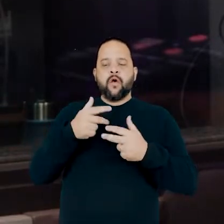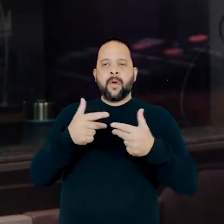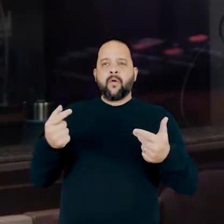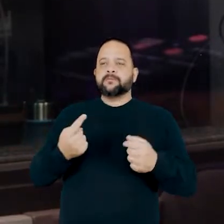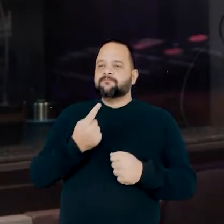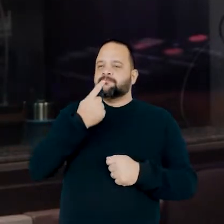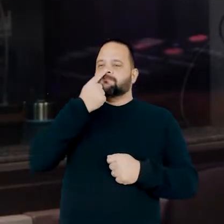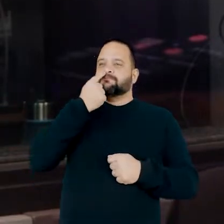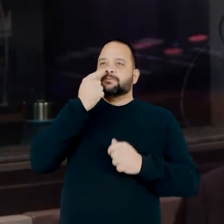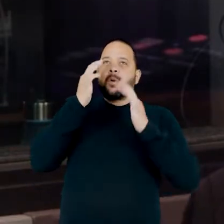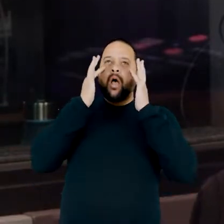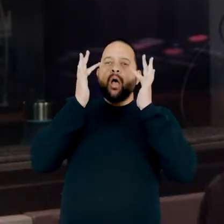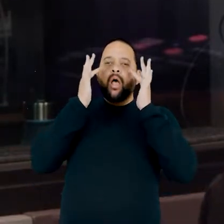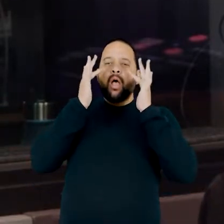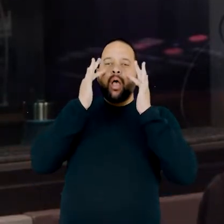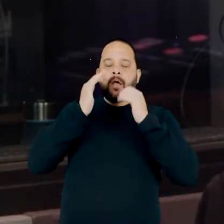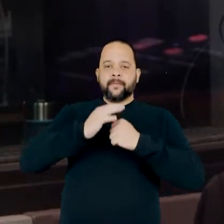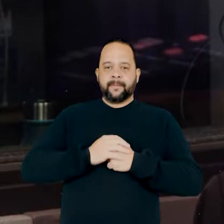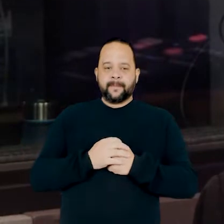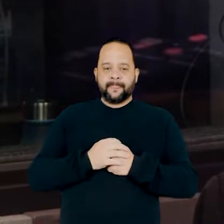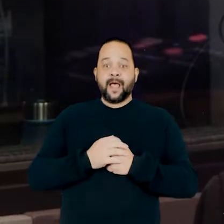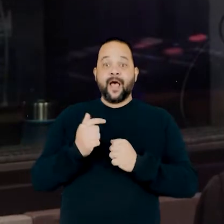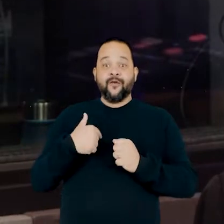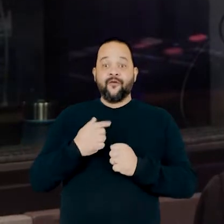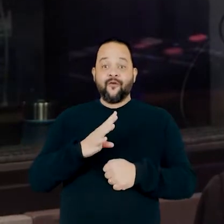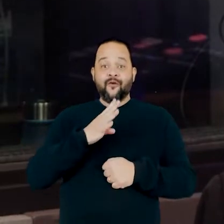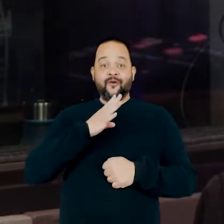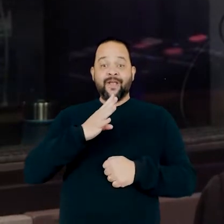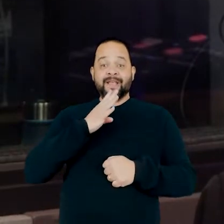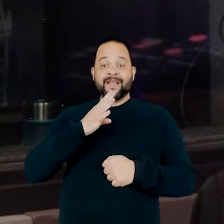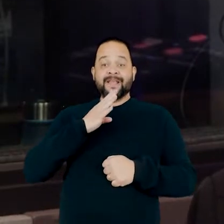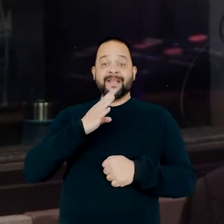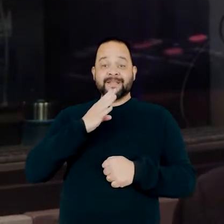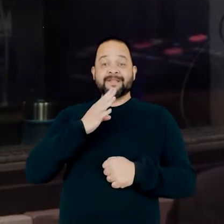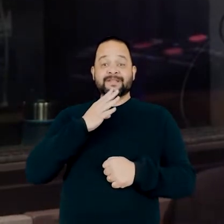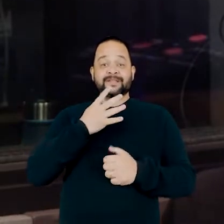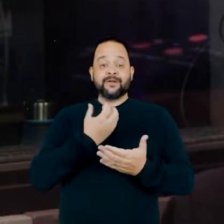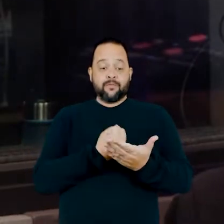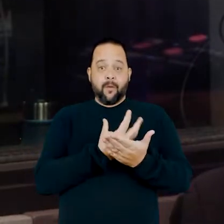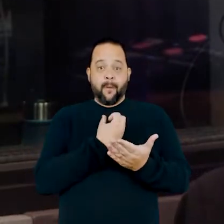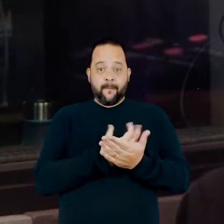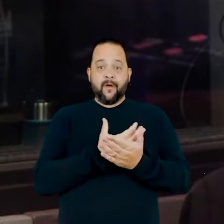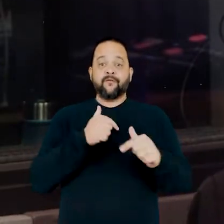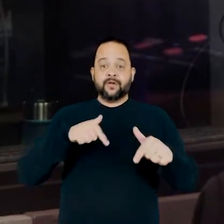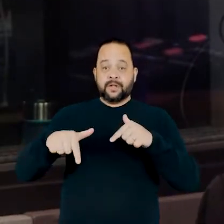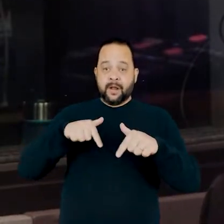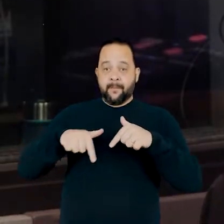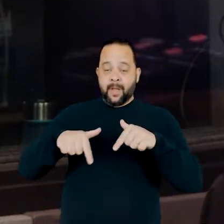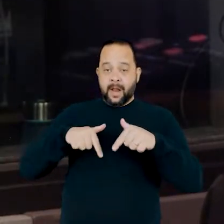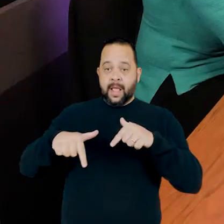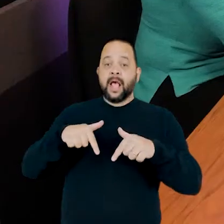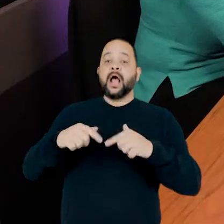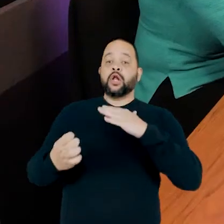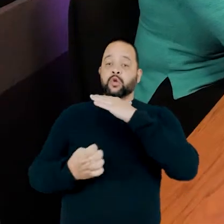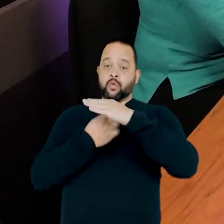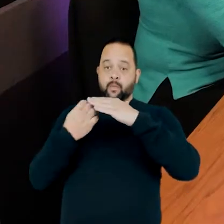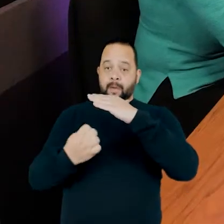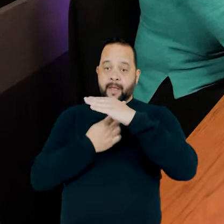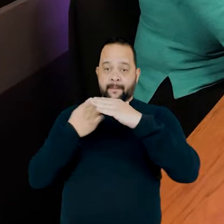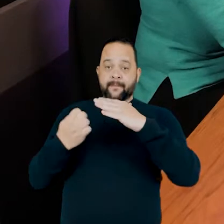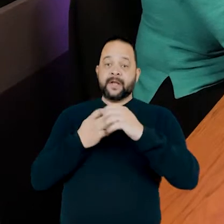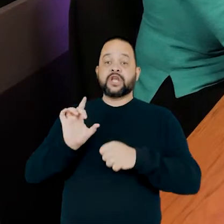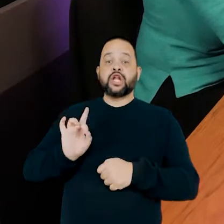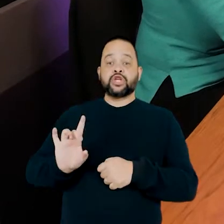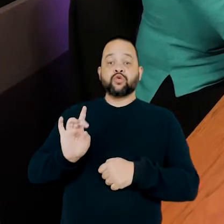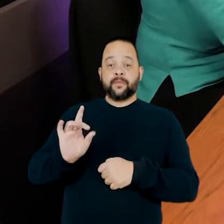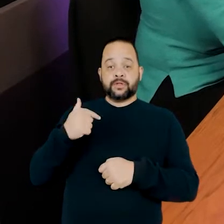Né? E aí eu fui apresentada ao mundo audiovisual. Eu fui trabalhar numa líder global de automação. Olha só que